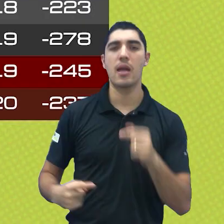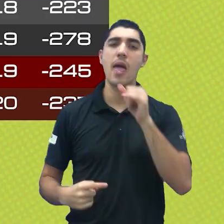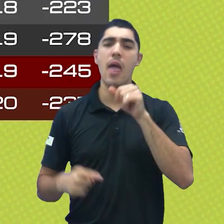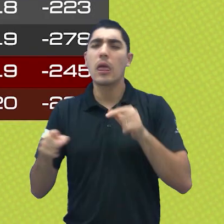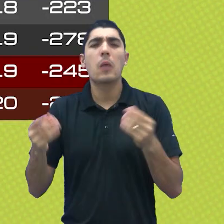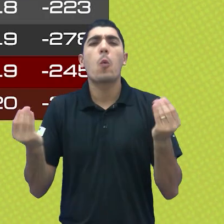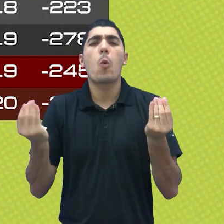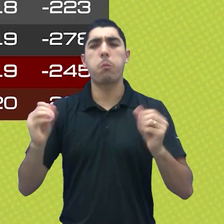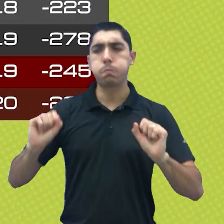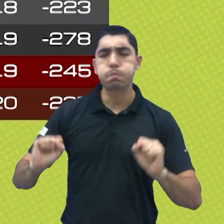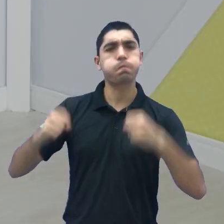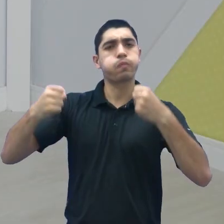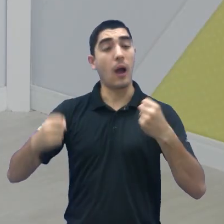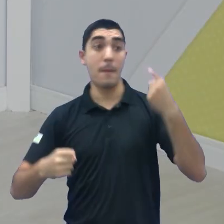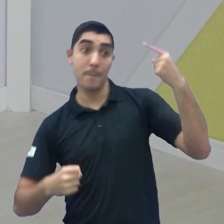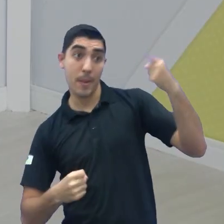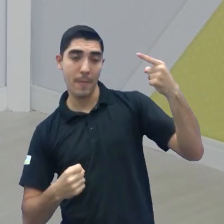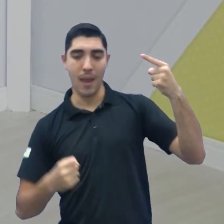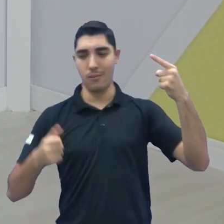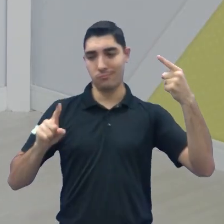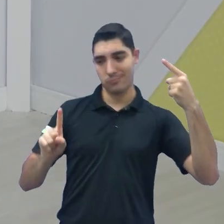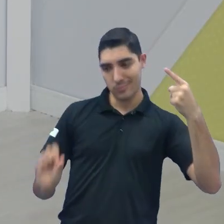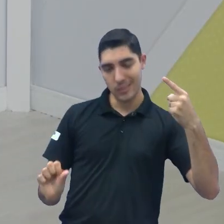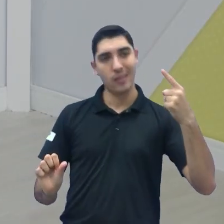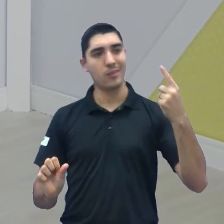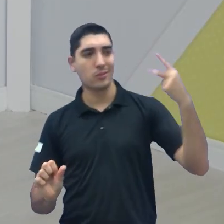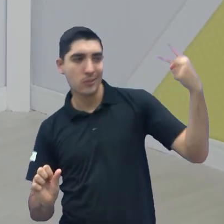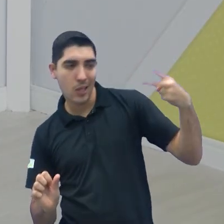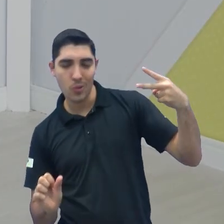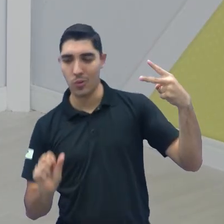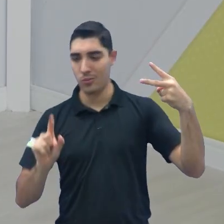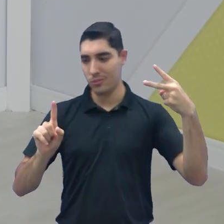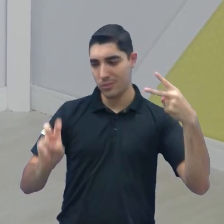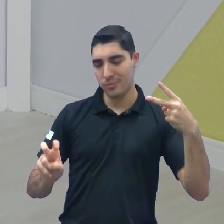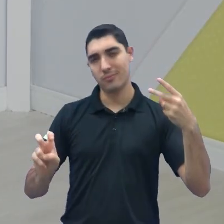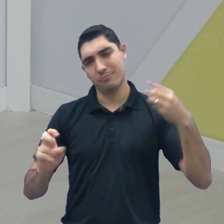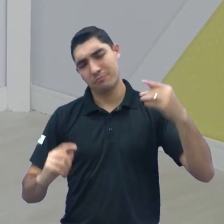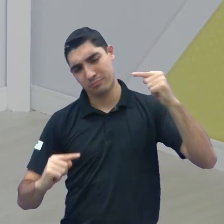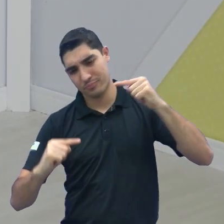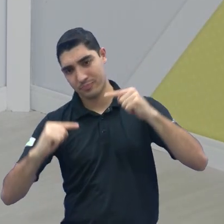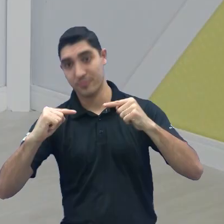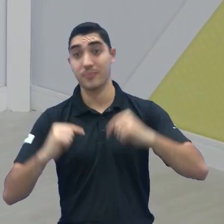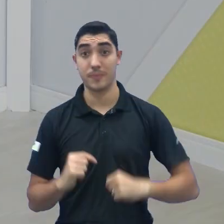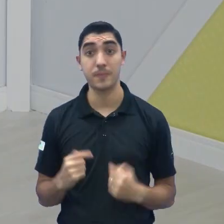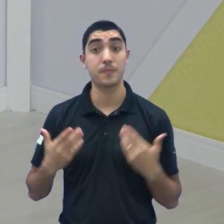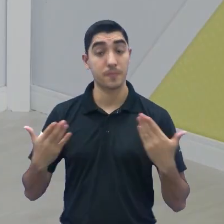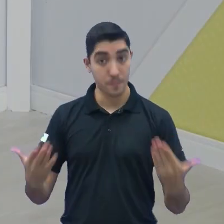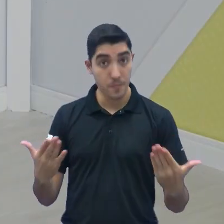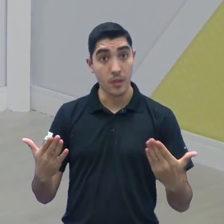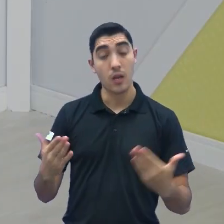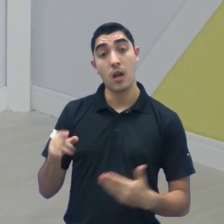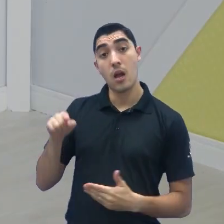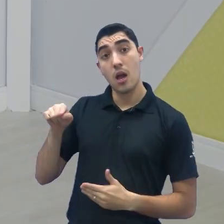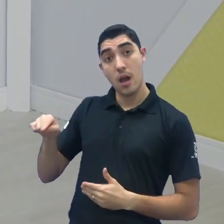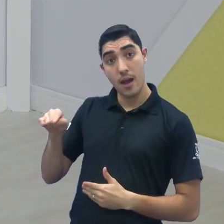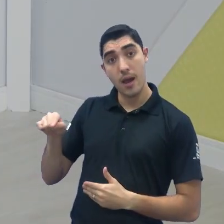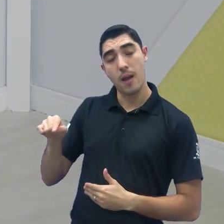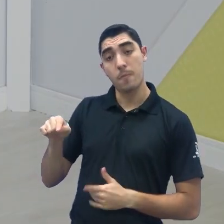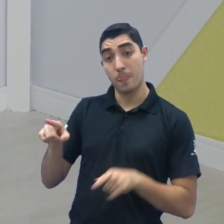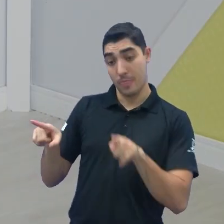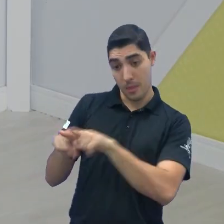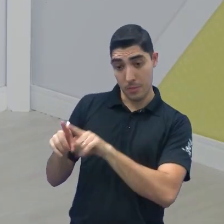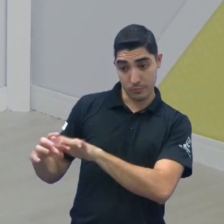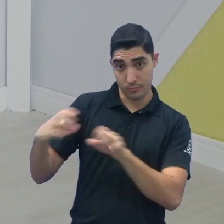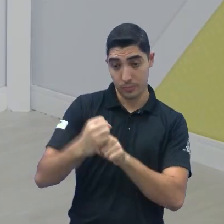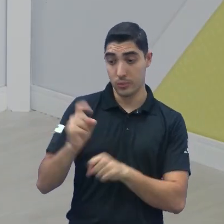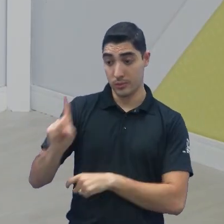e assim por diante. 17º, 18º não acontece nada, nem classifica e também nem cai. 19º e o 20º,